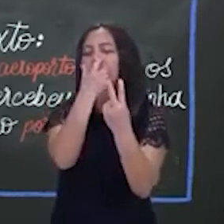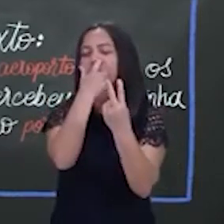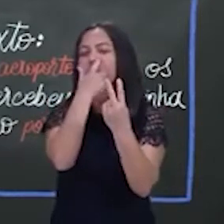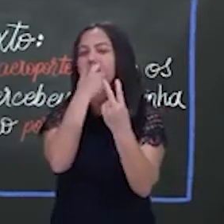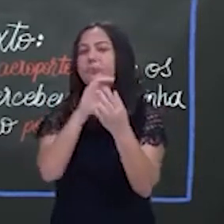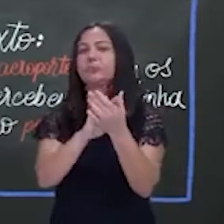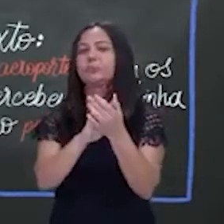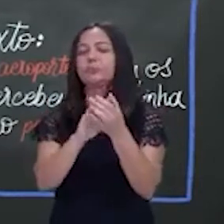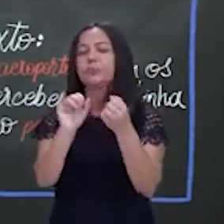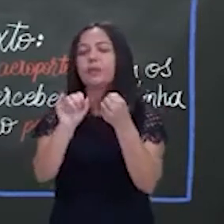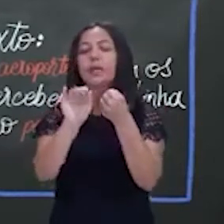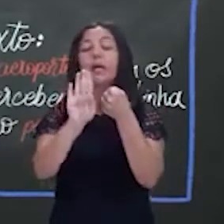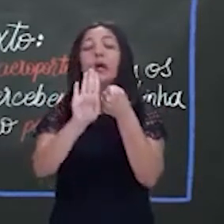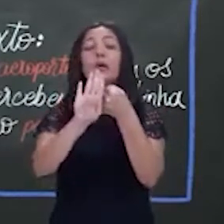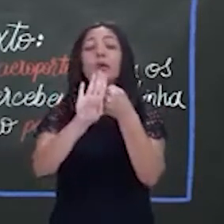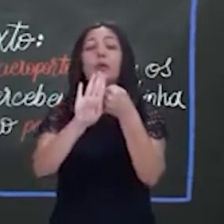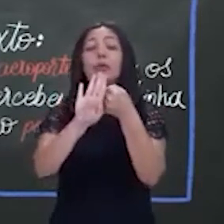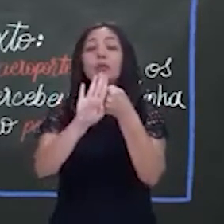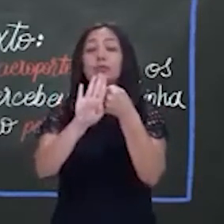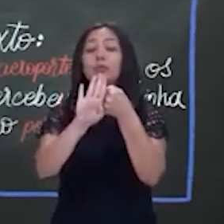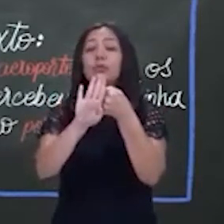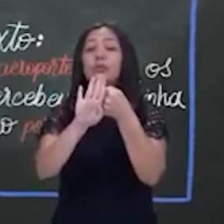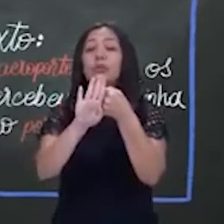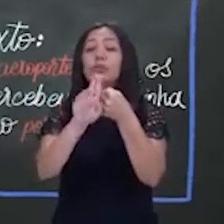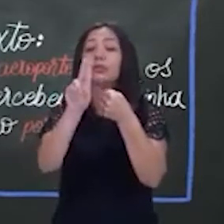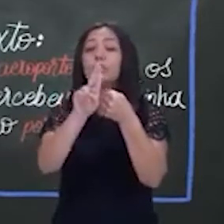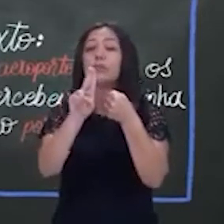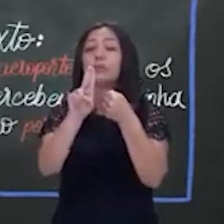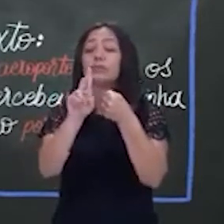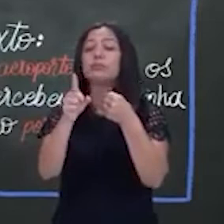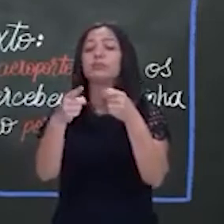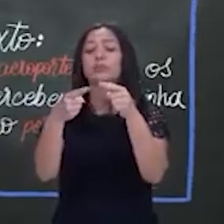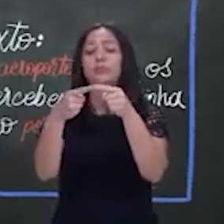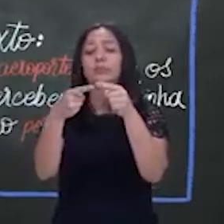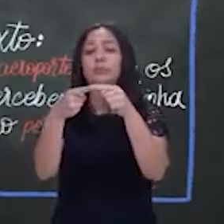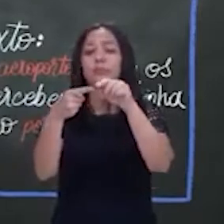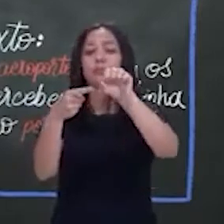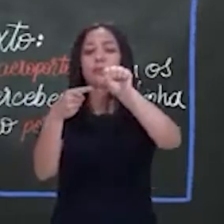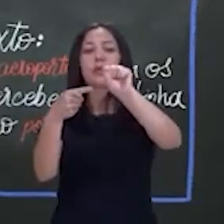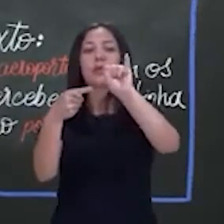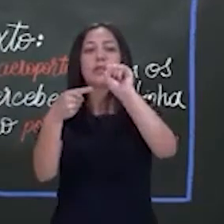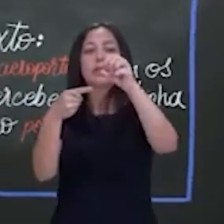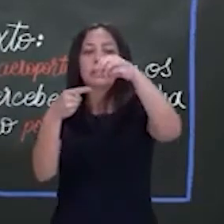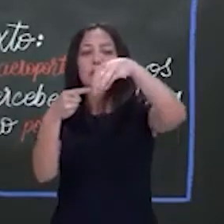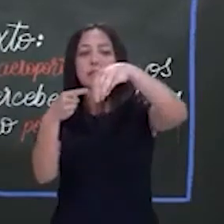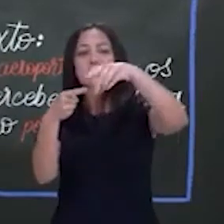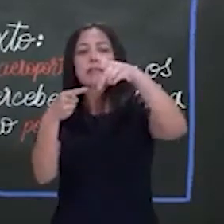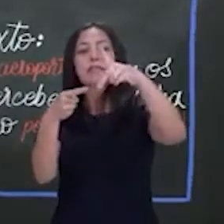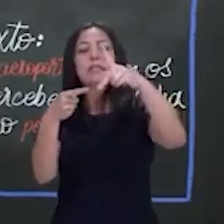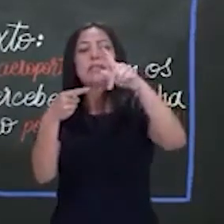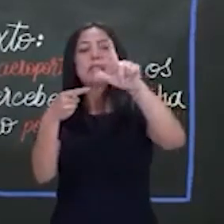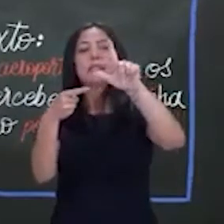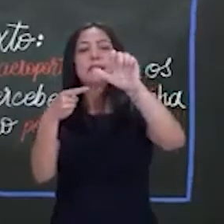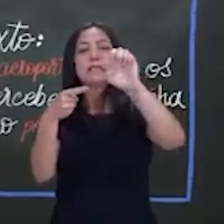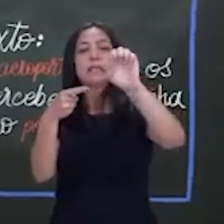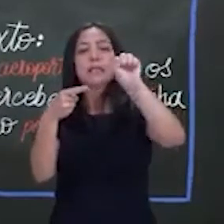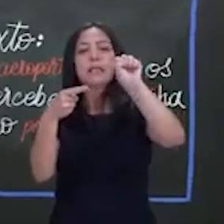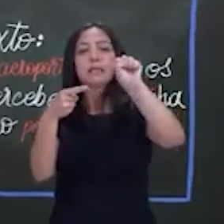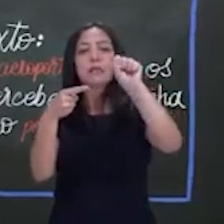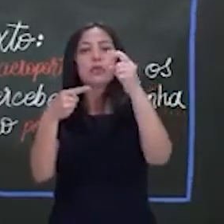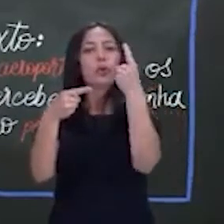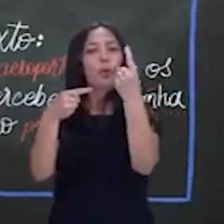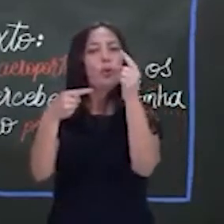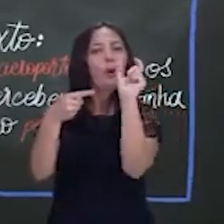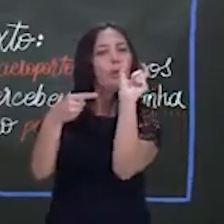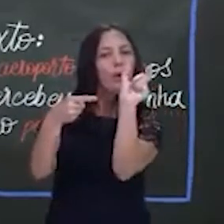uma palavra ou duas palavras. Digamos que essa seja a regra mais fácil, a maneira mais clara de compreender essa distinção. Substantivos formados